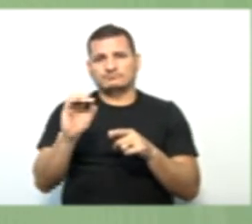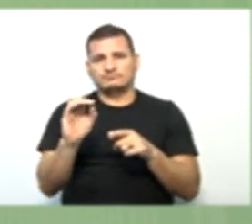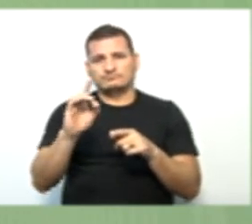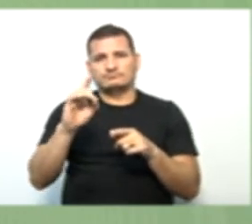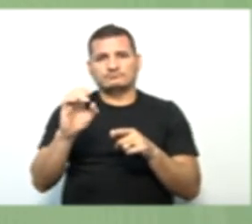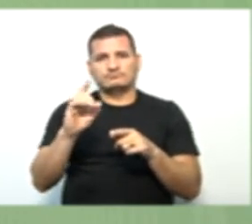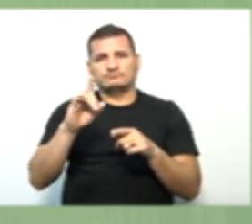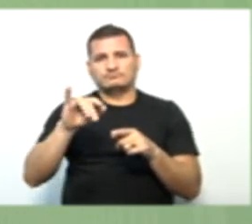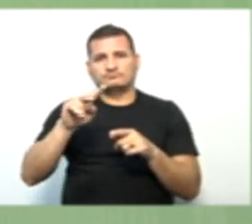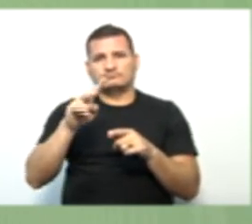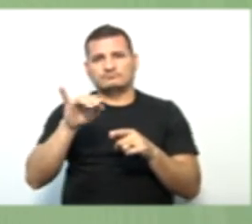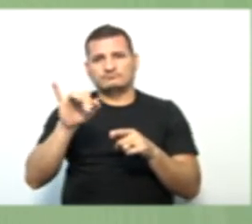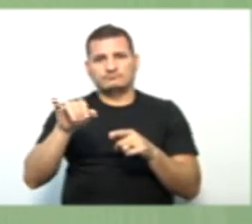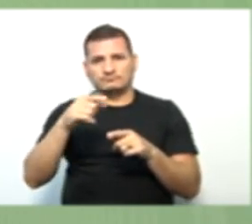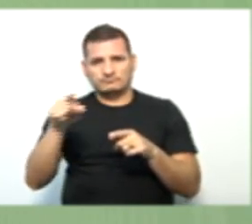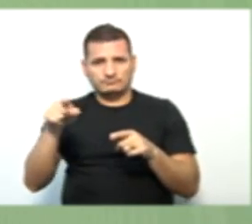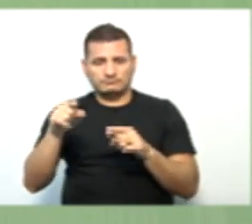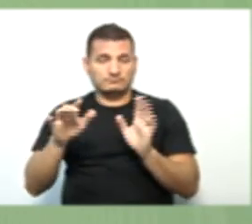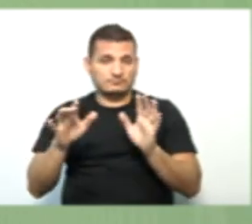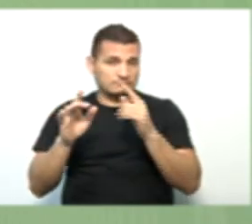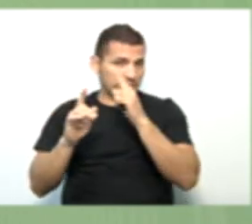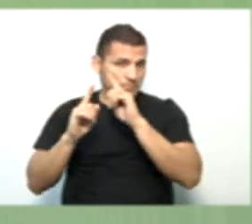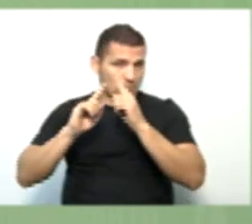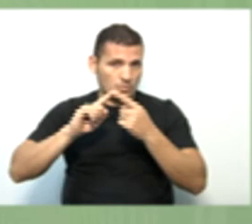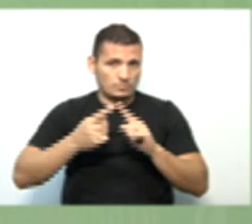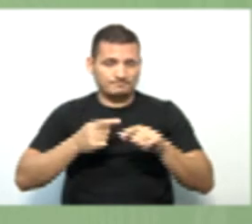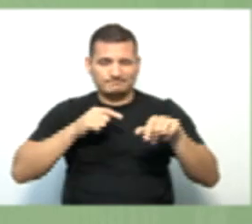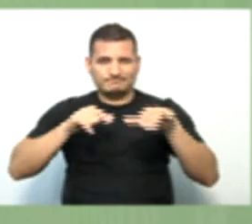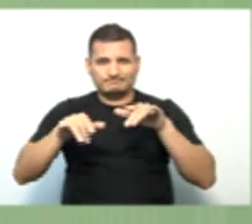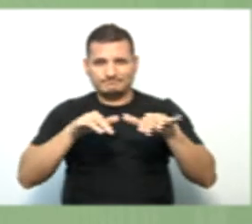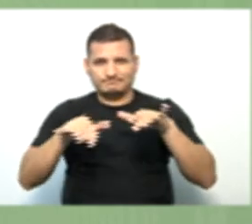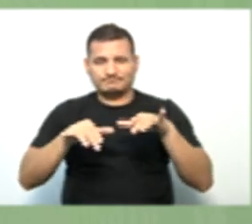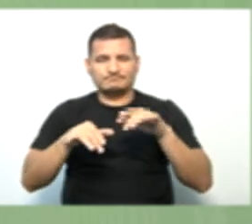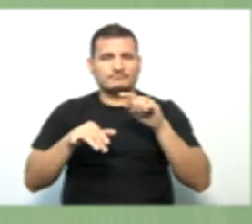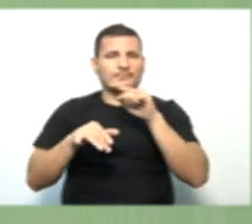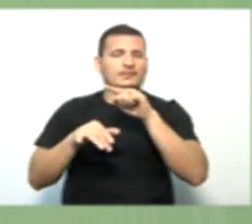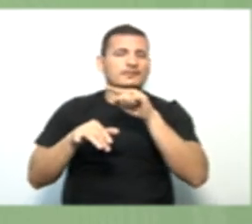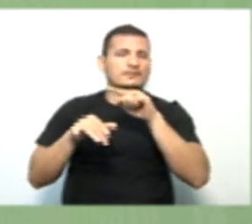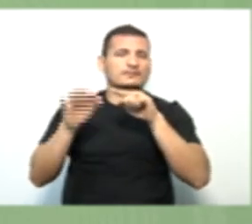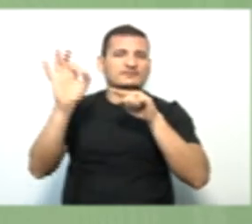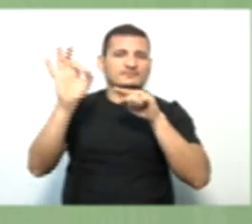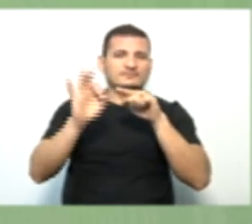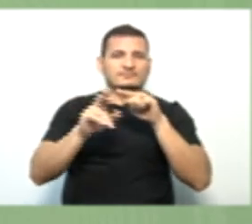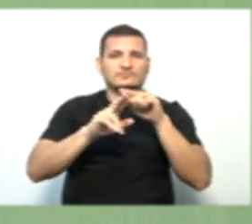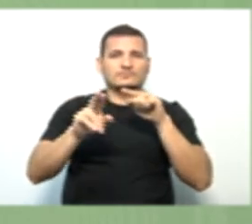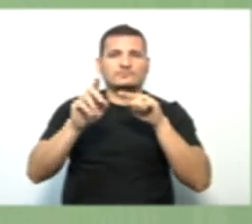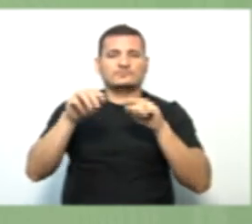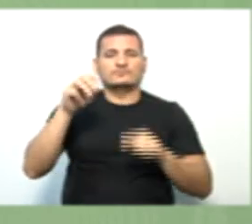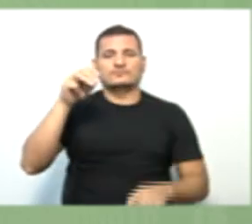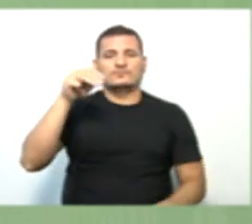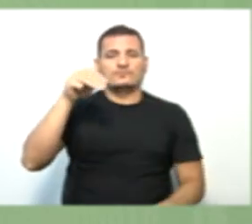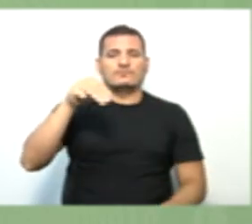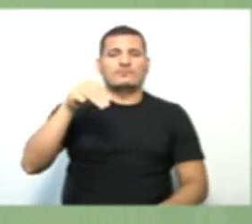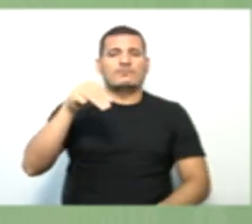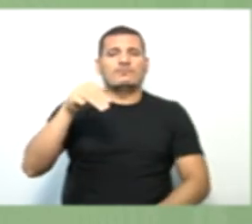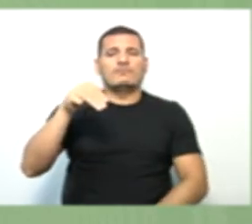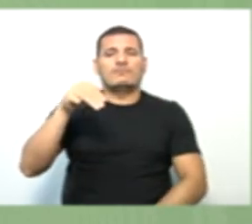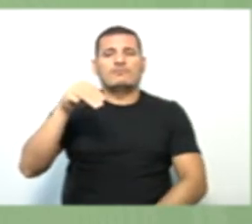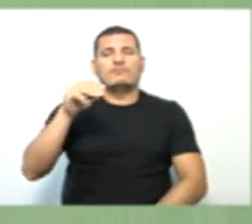divisão. Na lógica de programação, nós chamamos esse operador de resto da divisão de mode,